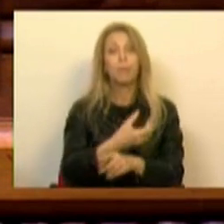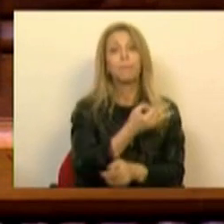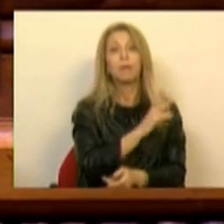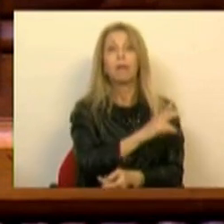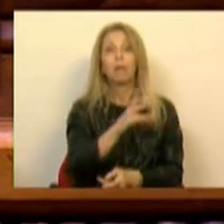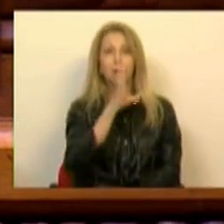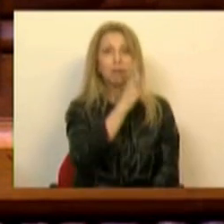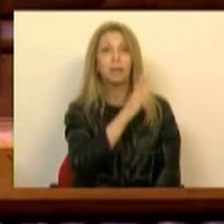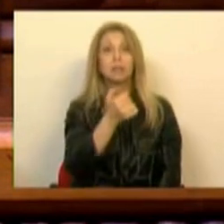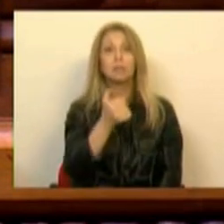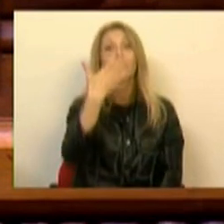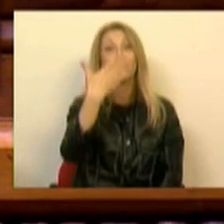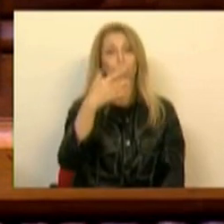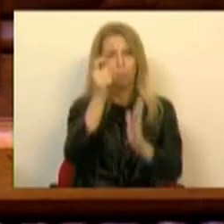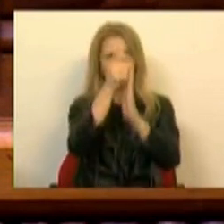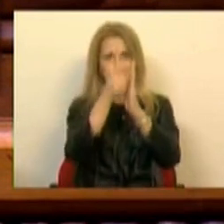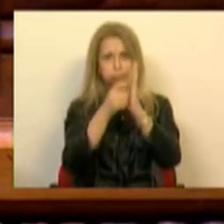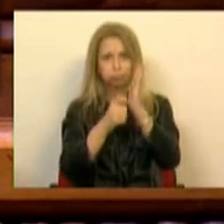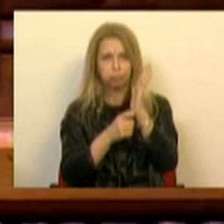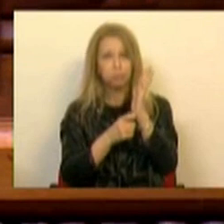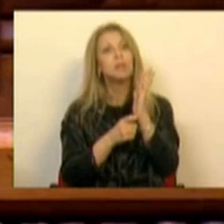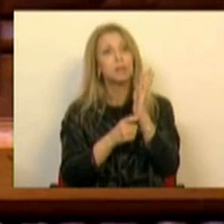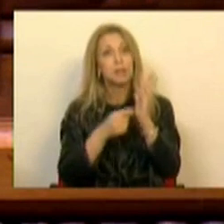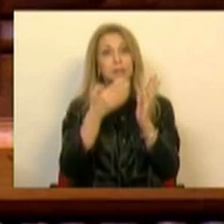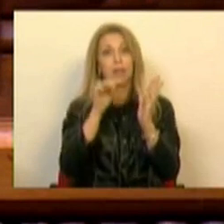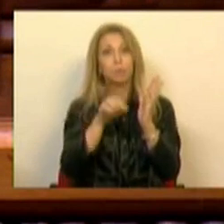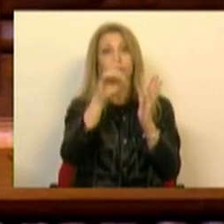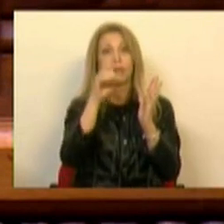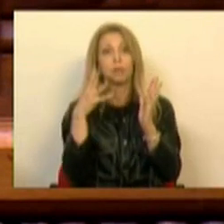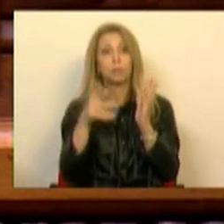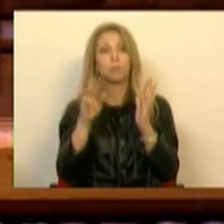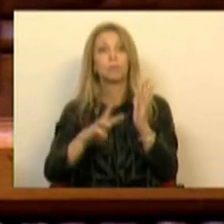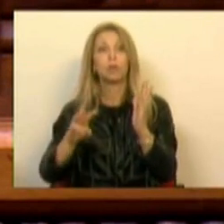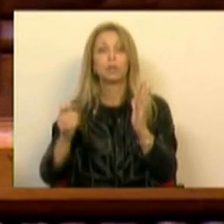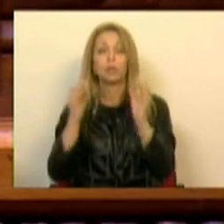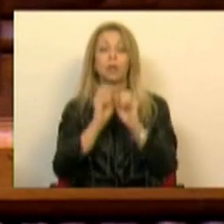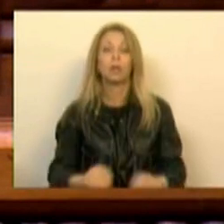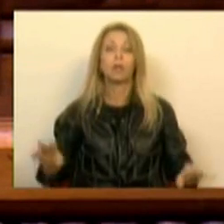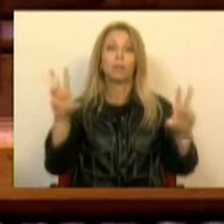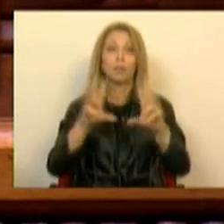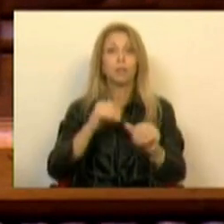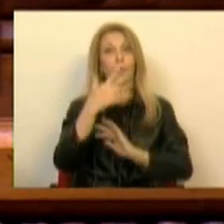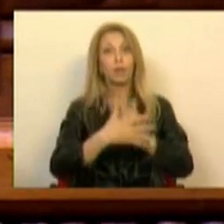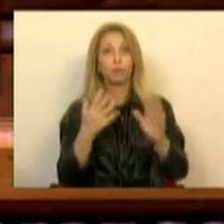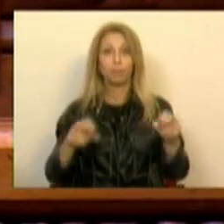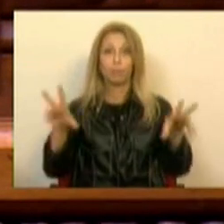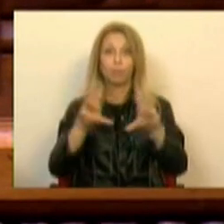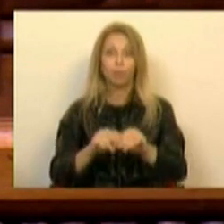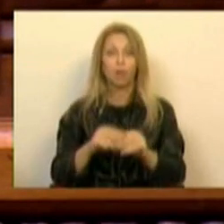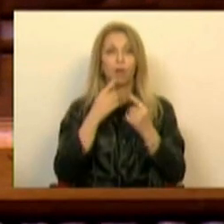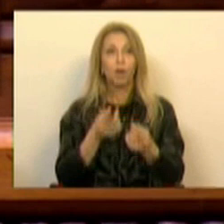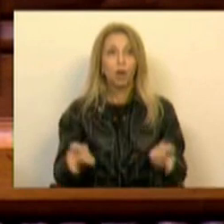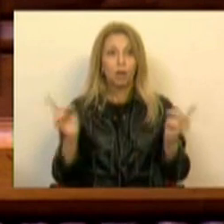as 51 agendas mobilizadoras, com mais de 7,6 mil milhões de euros para a inovação e para a reindustrialização, que nos